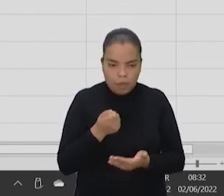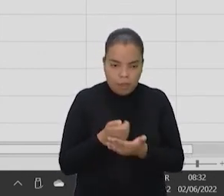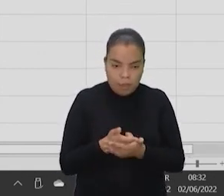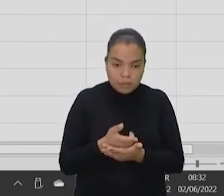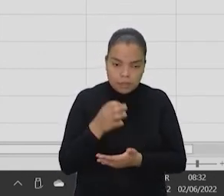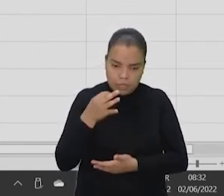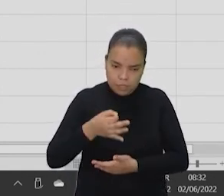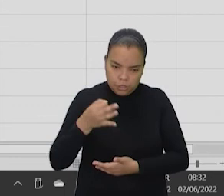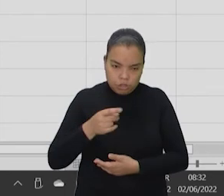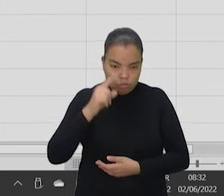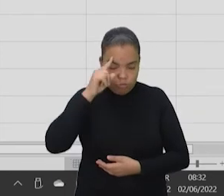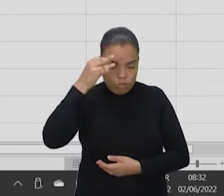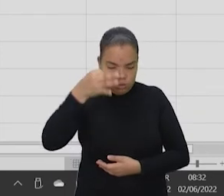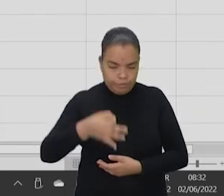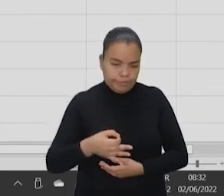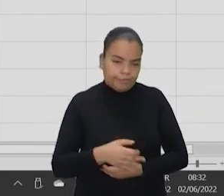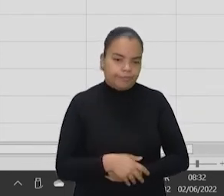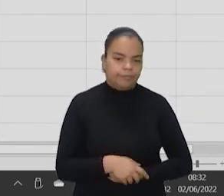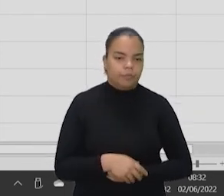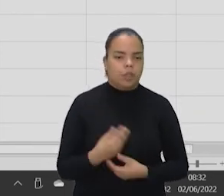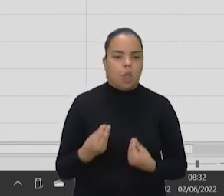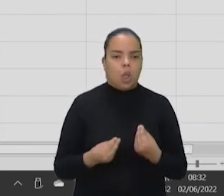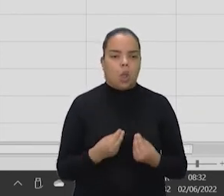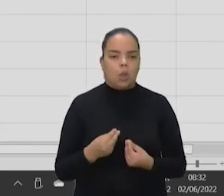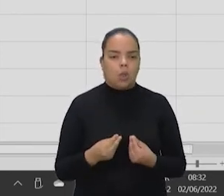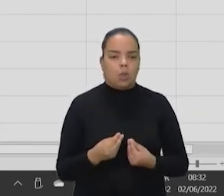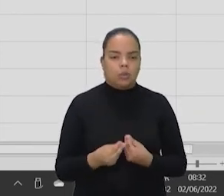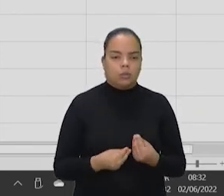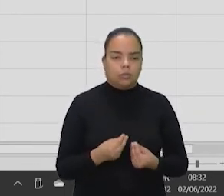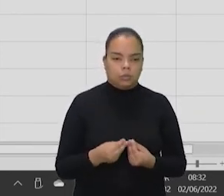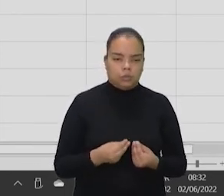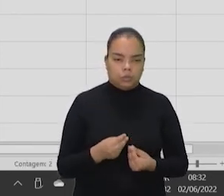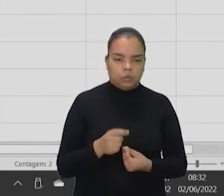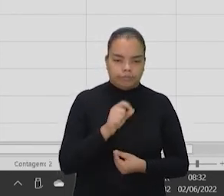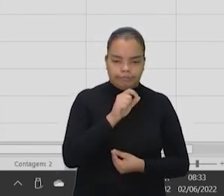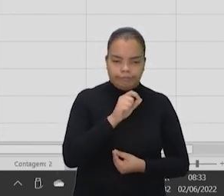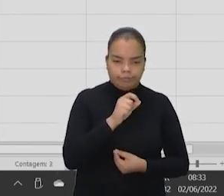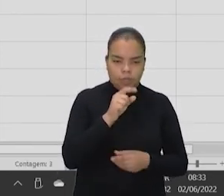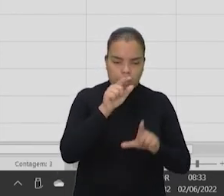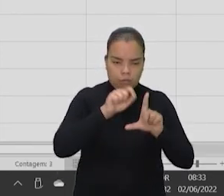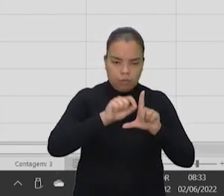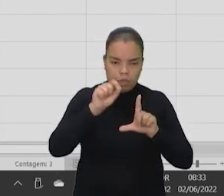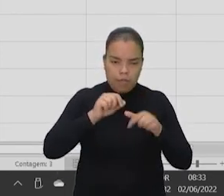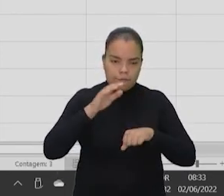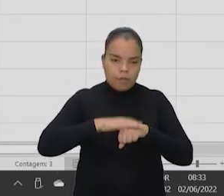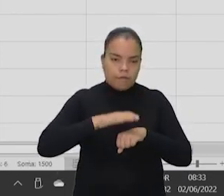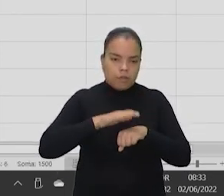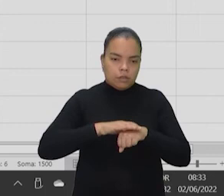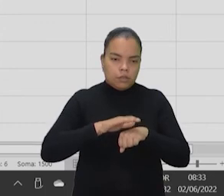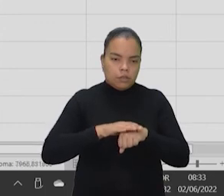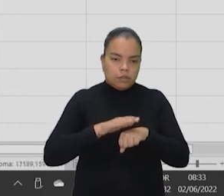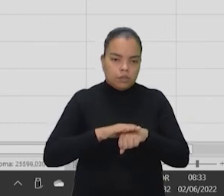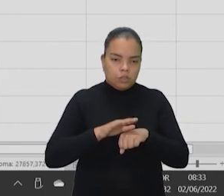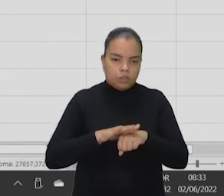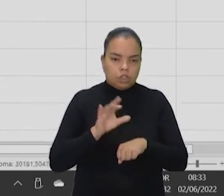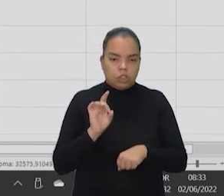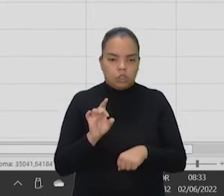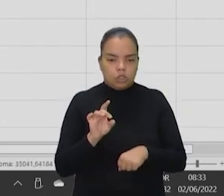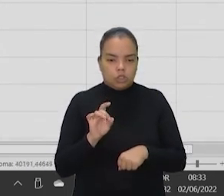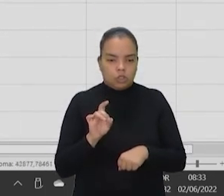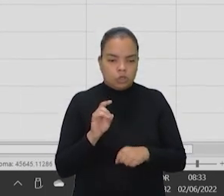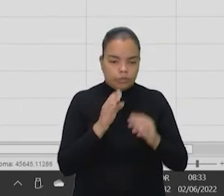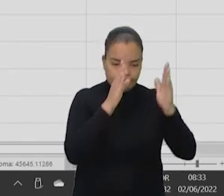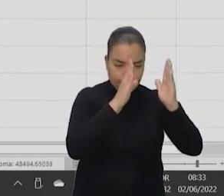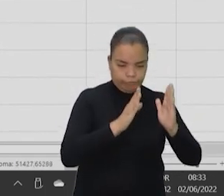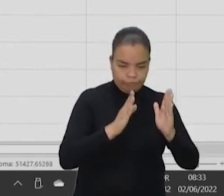então disso? Como que a gente faz o gráfico? Seleciona tudo que você quer, ó, mas só as colunas e as linhas que você quer que